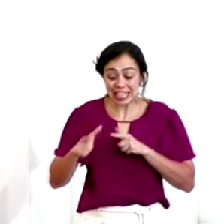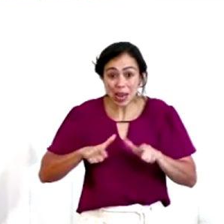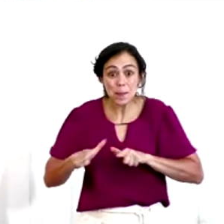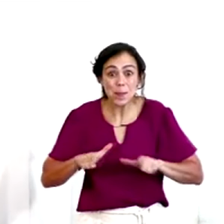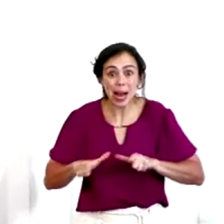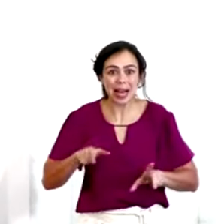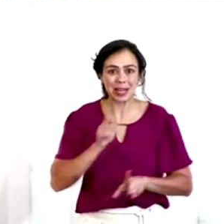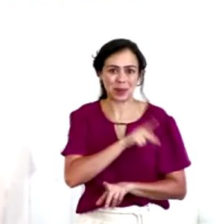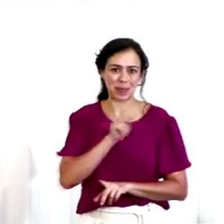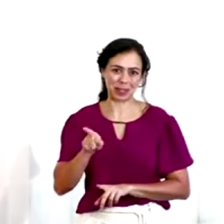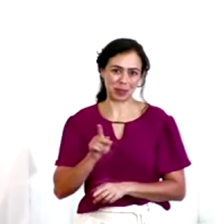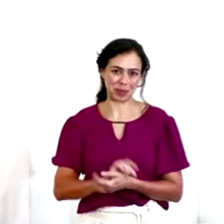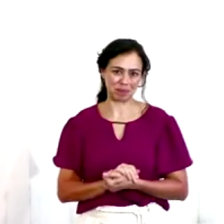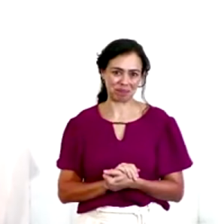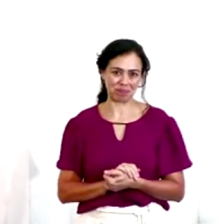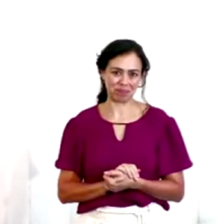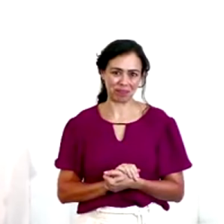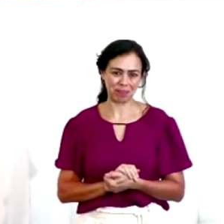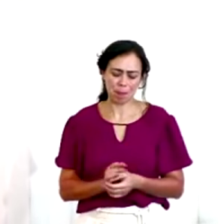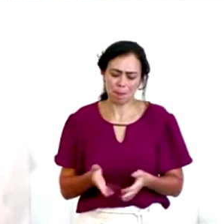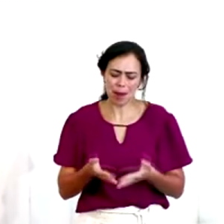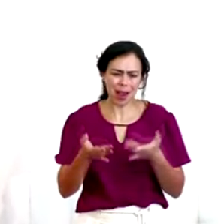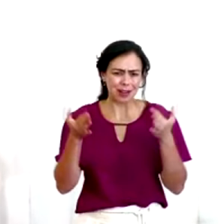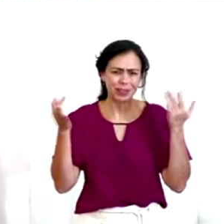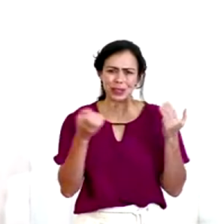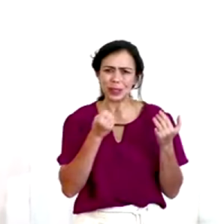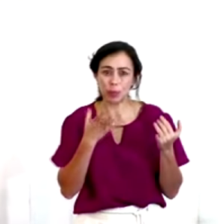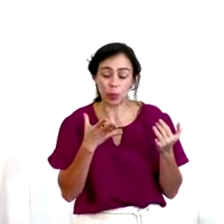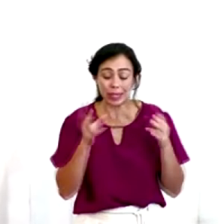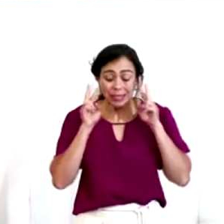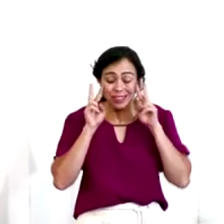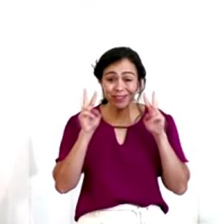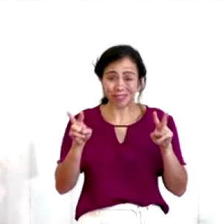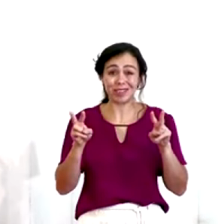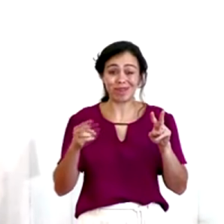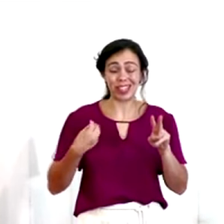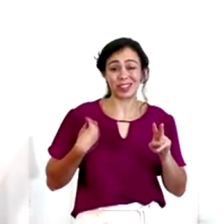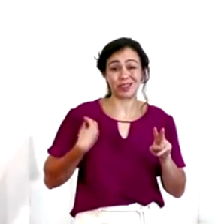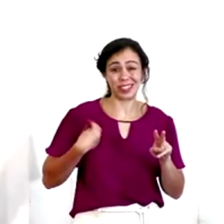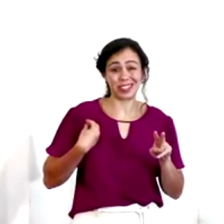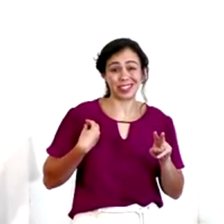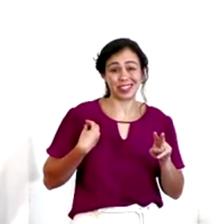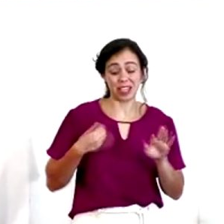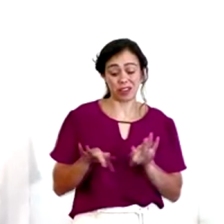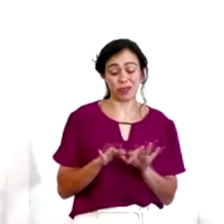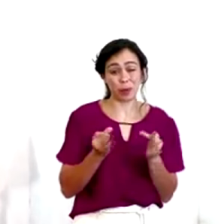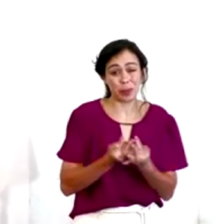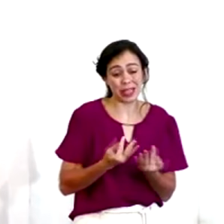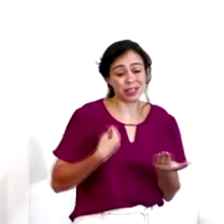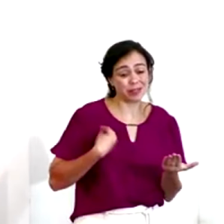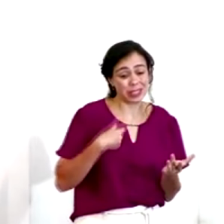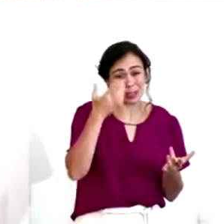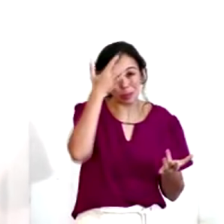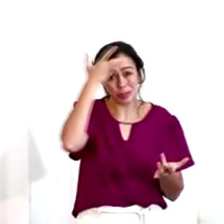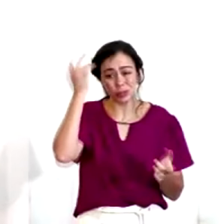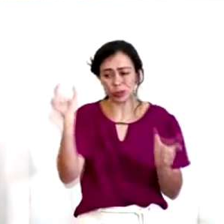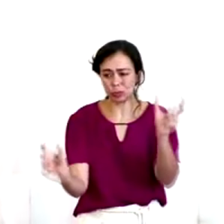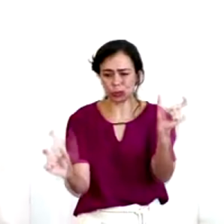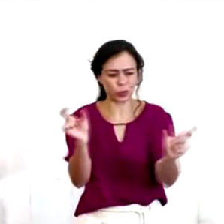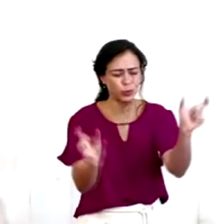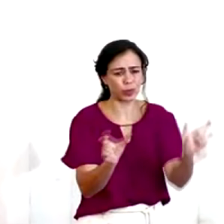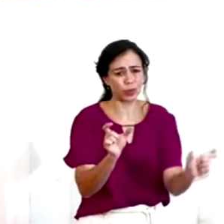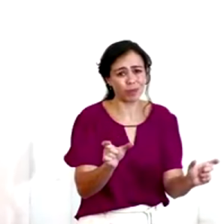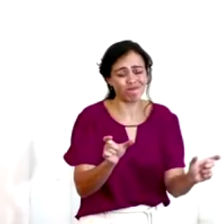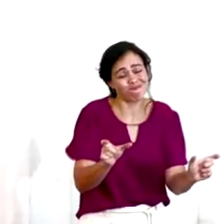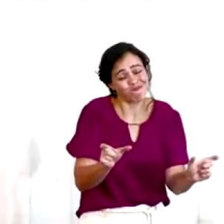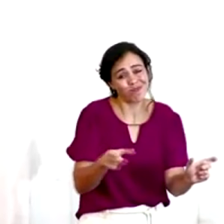restauração de Deus na vida de pessoas com vidas quebradas. E aquilo que Deus é capaz de fazer na vida